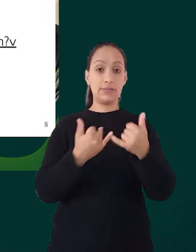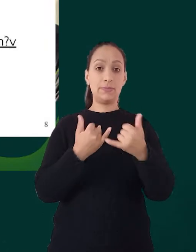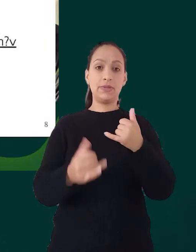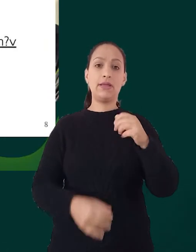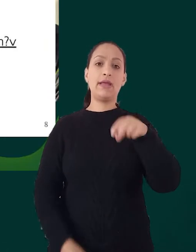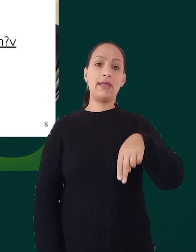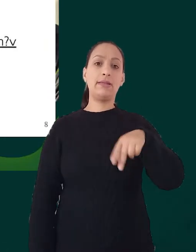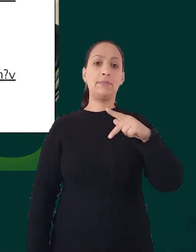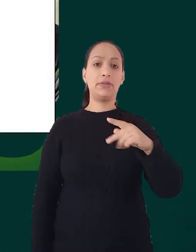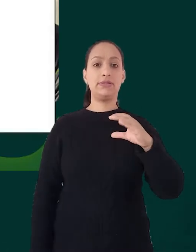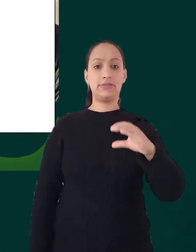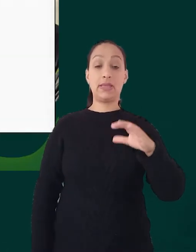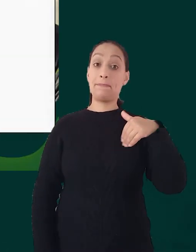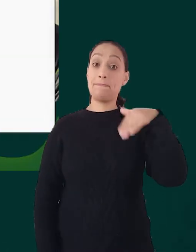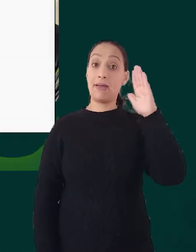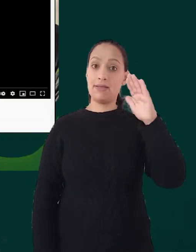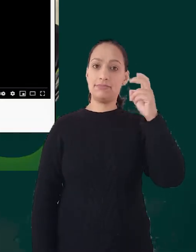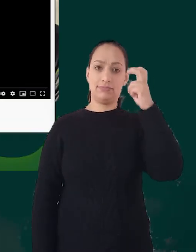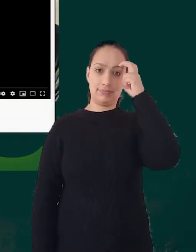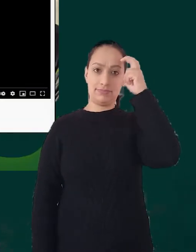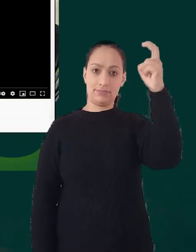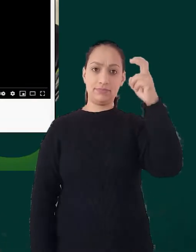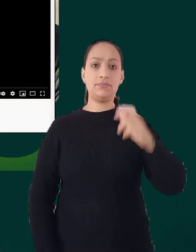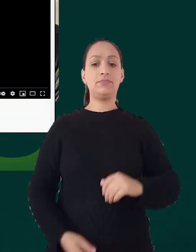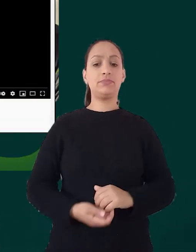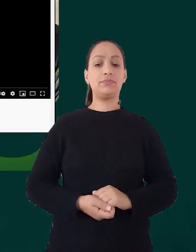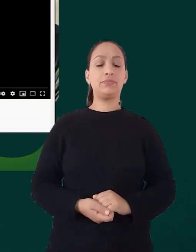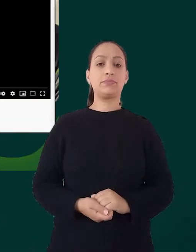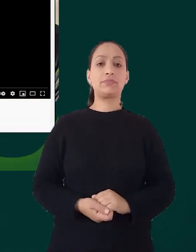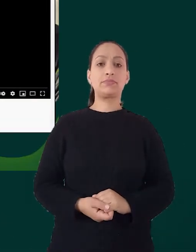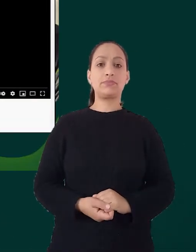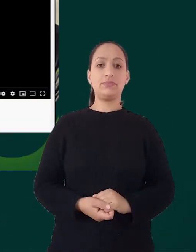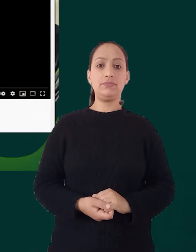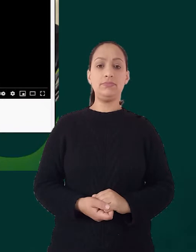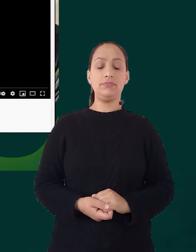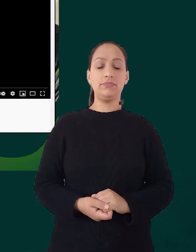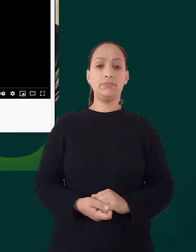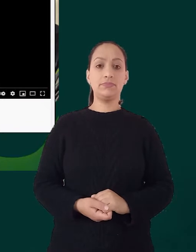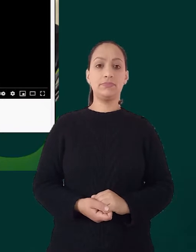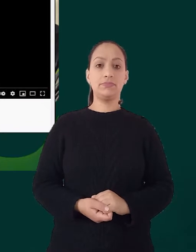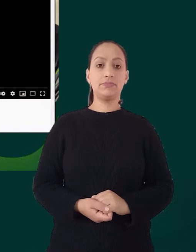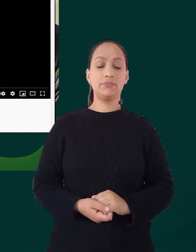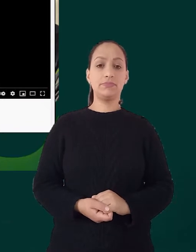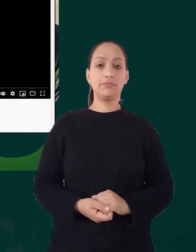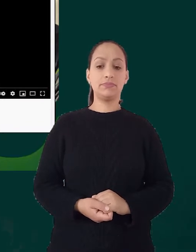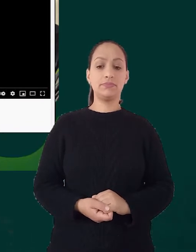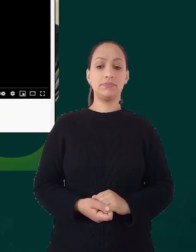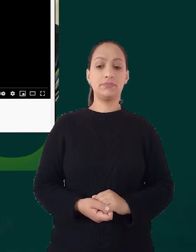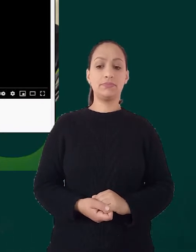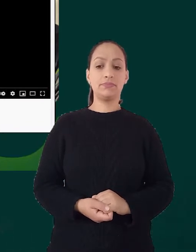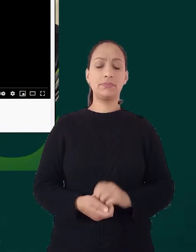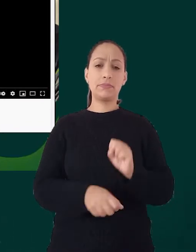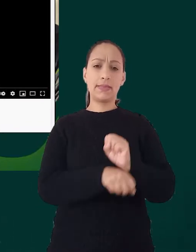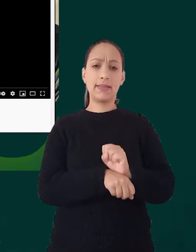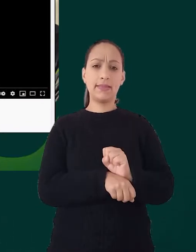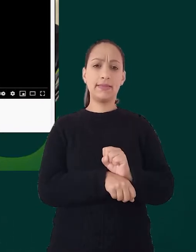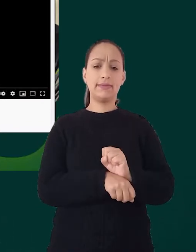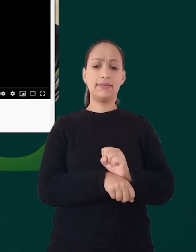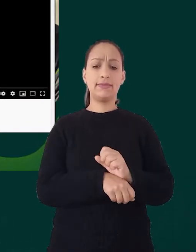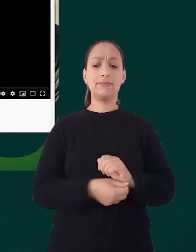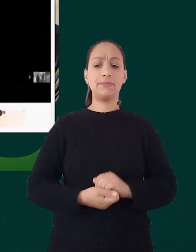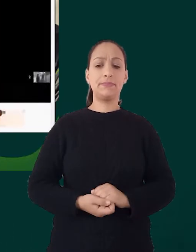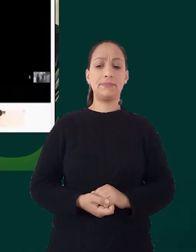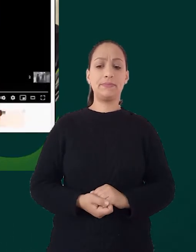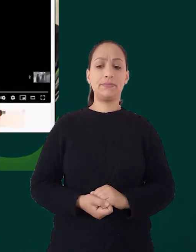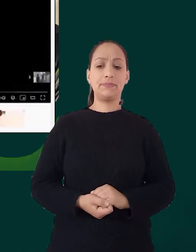inteligentes. Espera aí que eu acho que eu deixei.